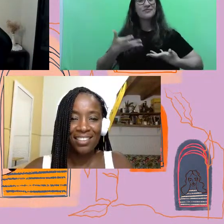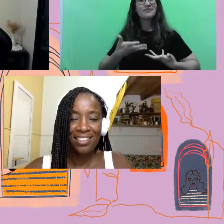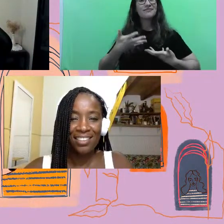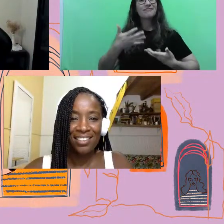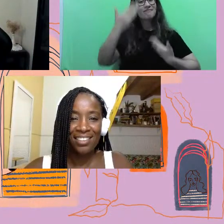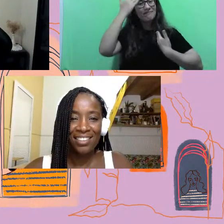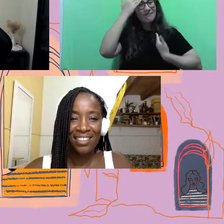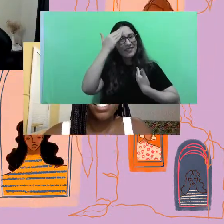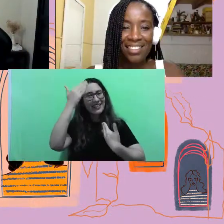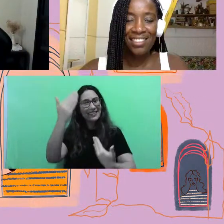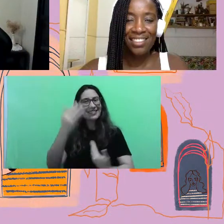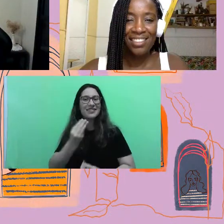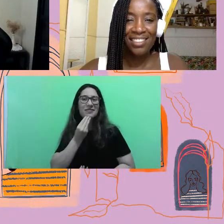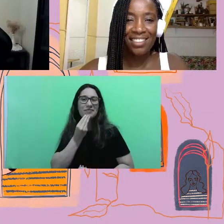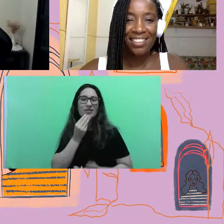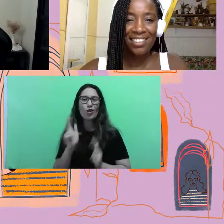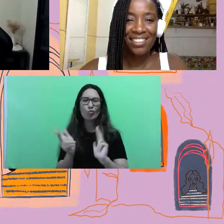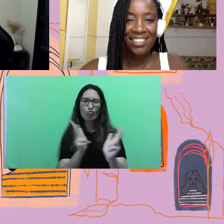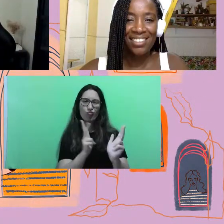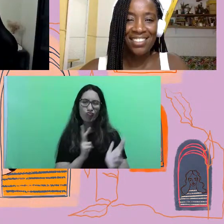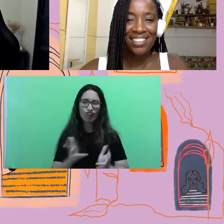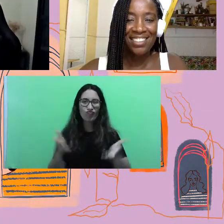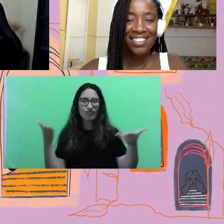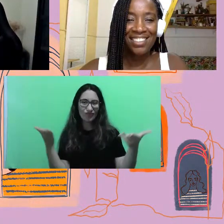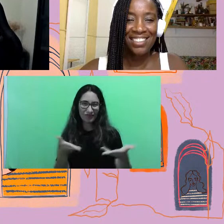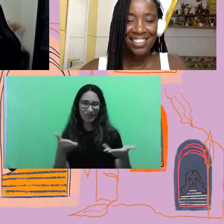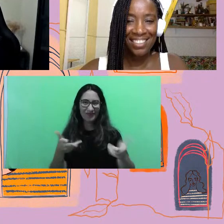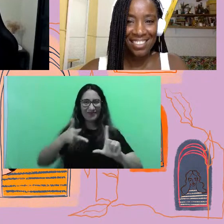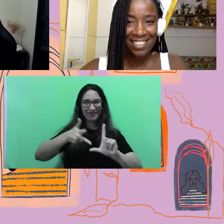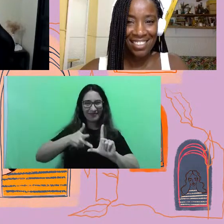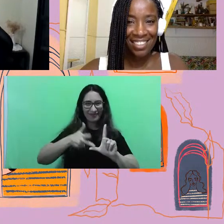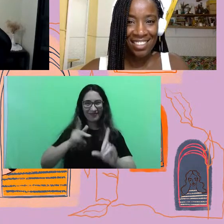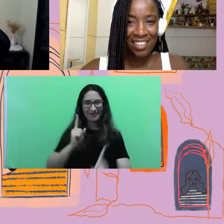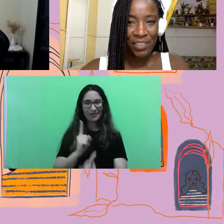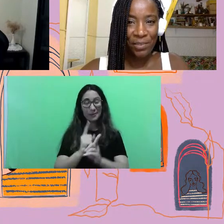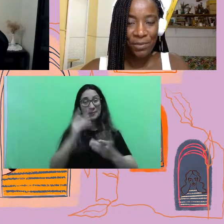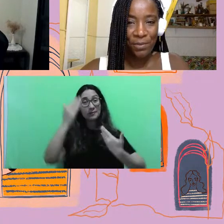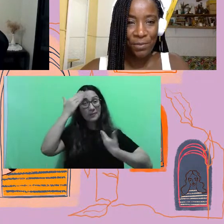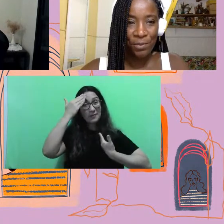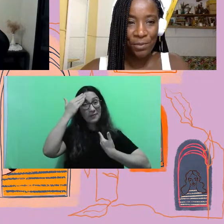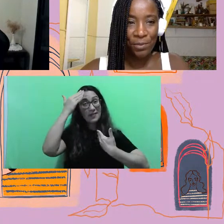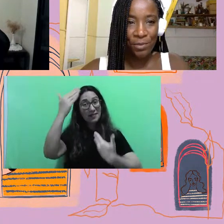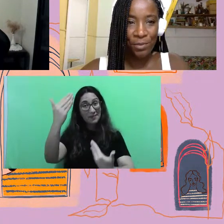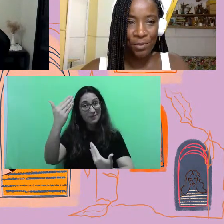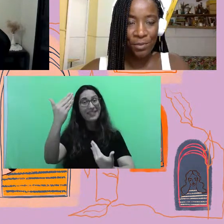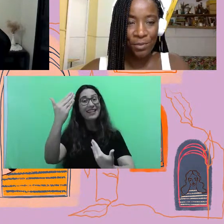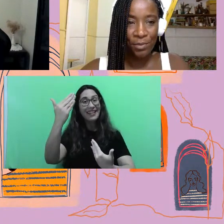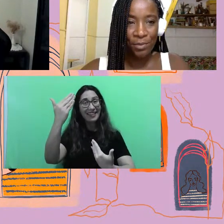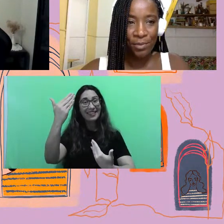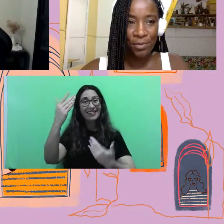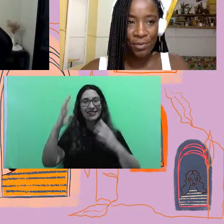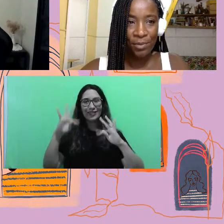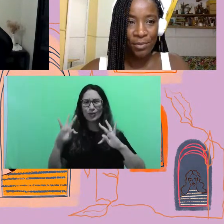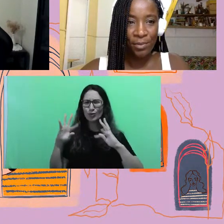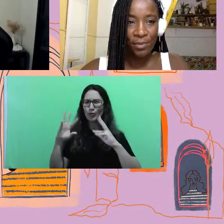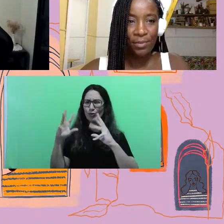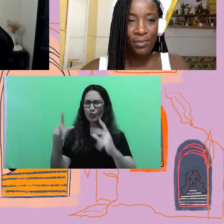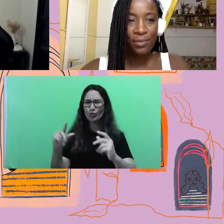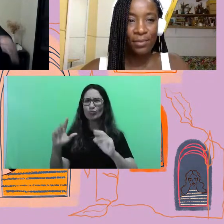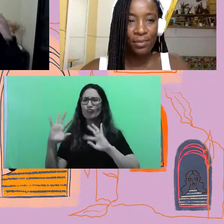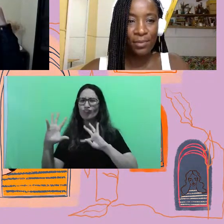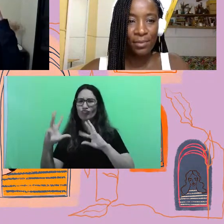oportunidade de estar aqui batendo esse papo hoje. Obrigada, Gabriela. Obrigada, Ednancy,